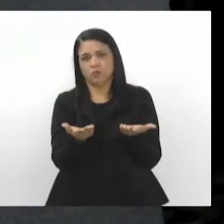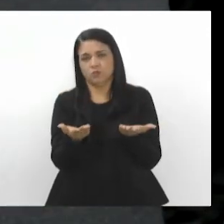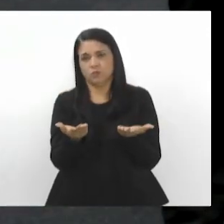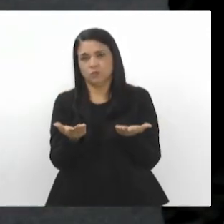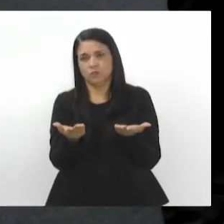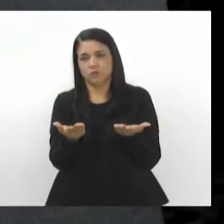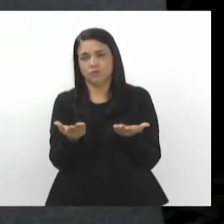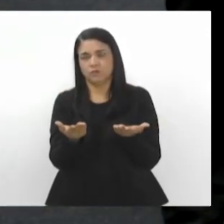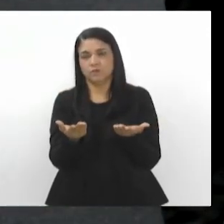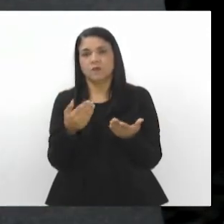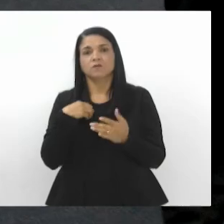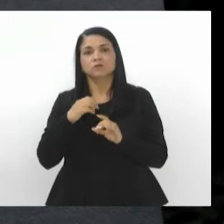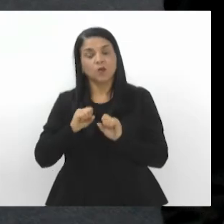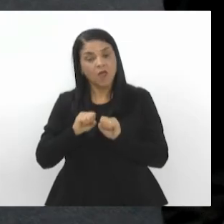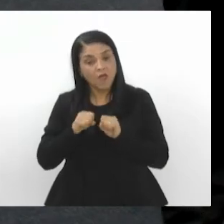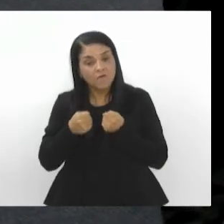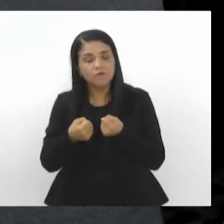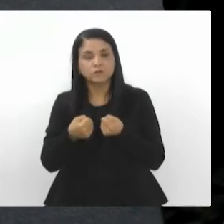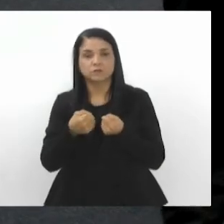estou reforçando,